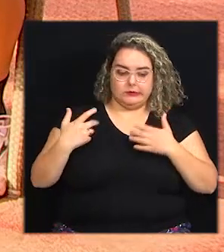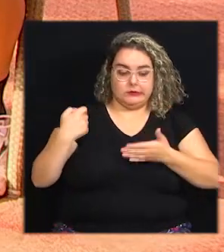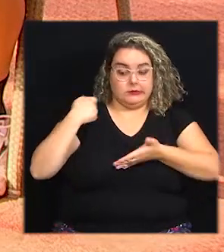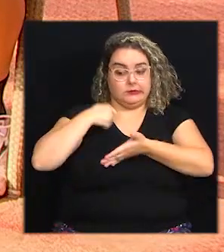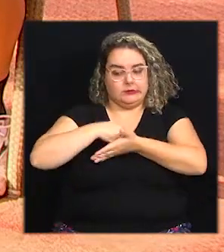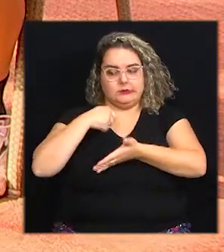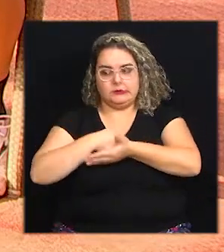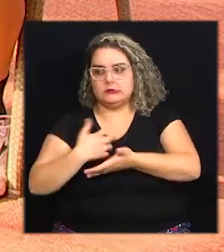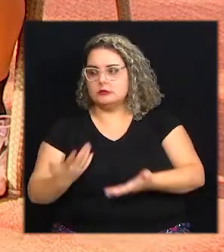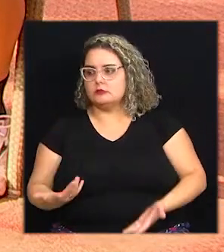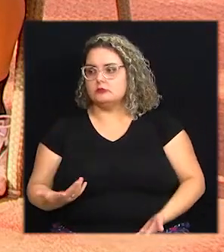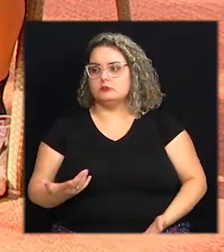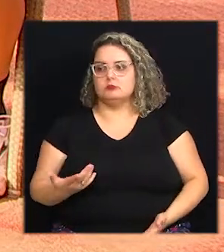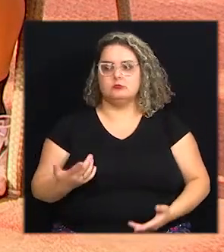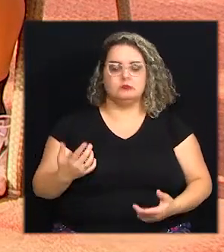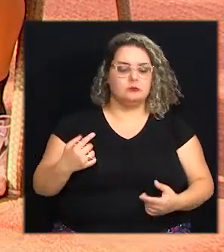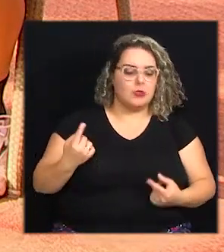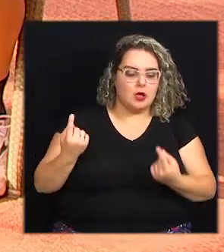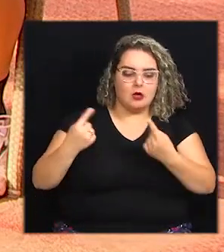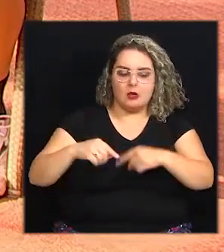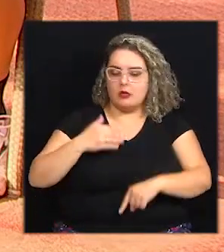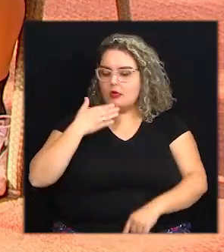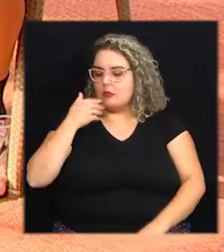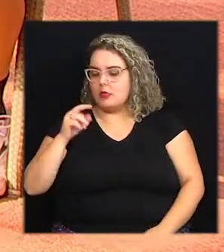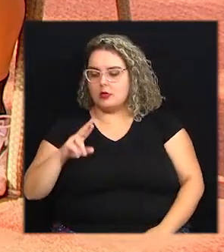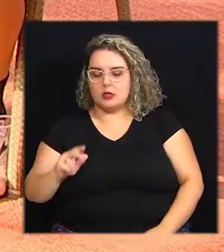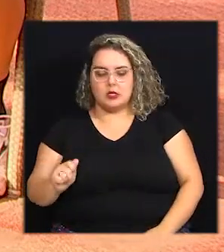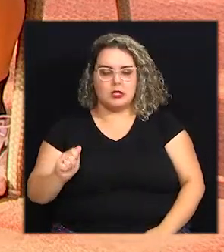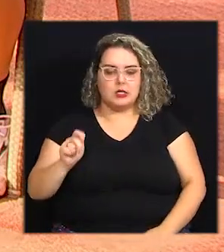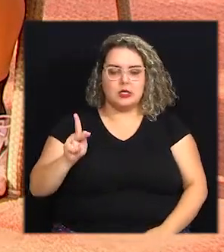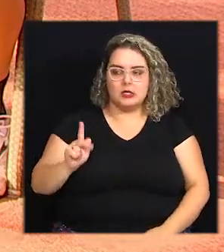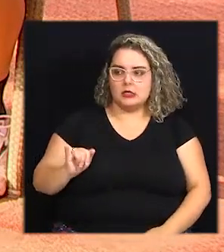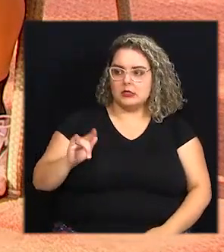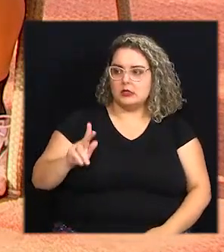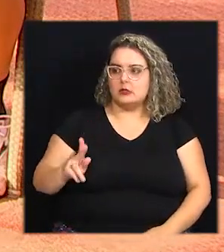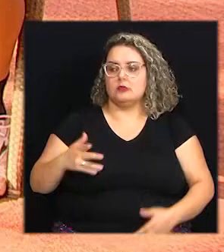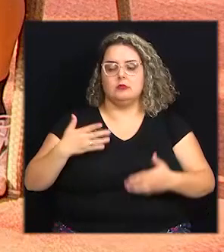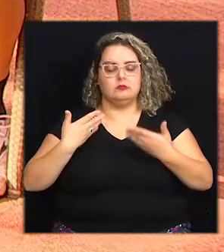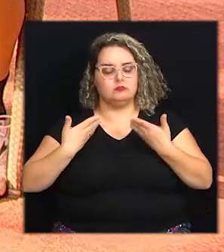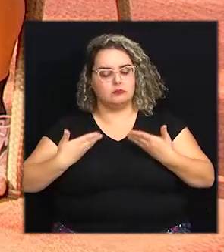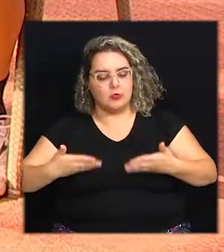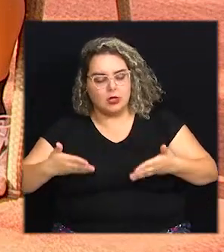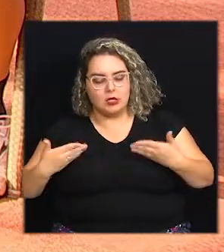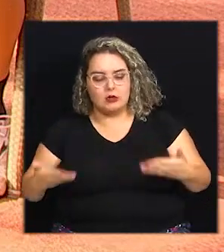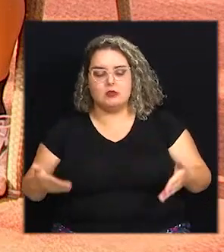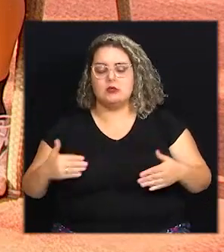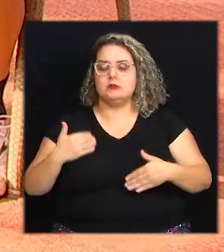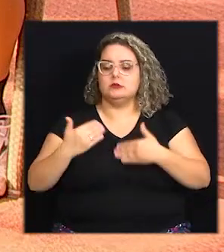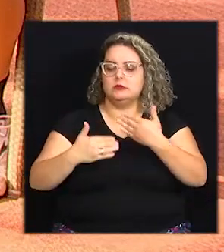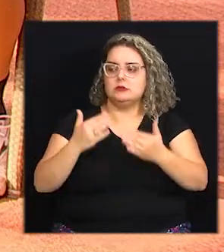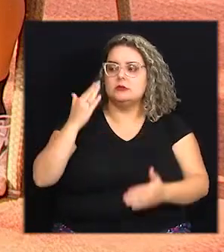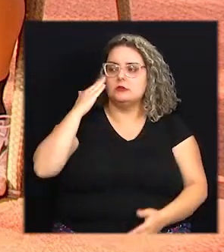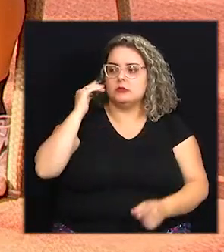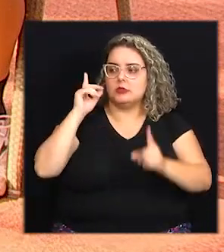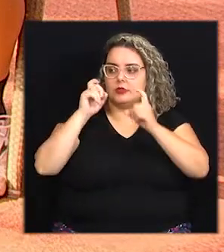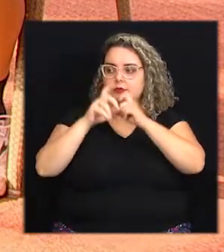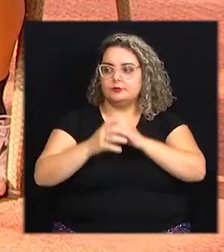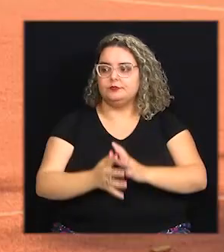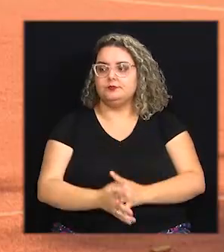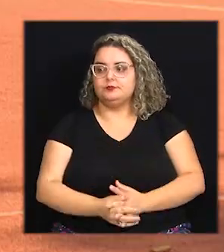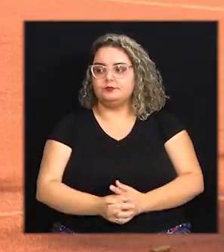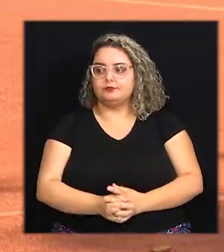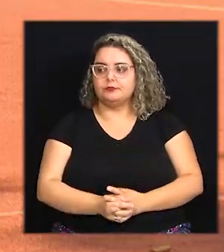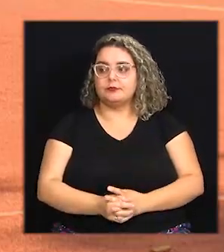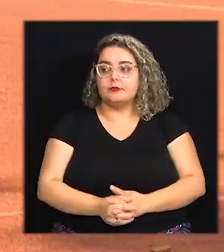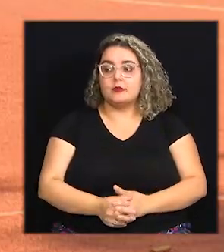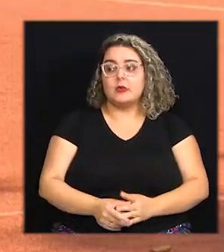pressão de ter que ganhar partida, melhorar ranking, ou é algo que você está levando com tranquilidade, sabendo dessas dificuldades?